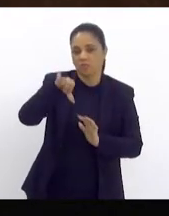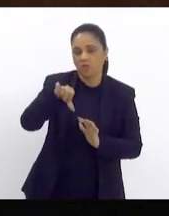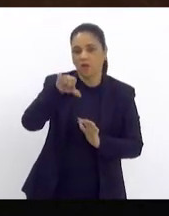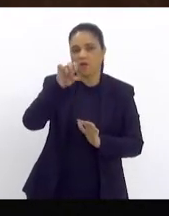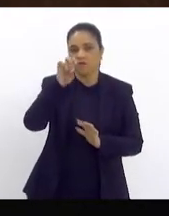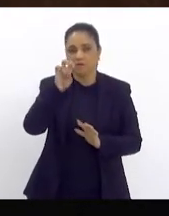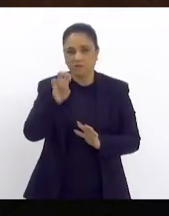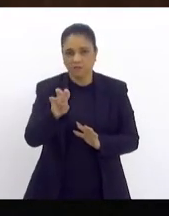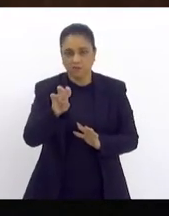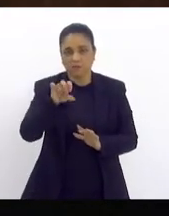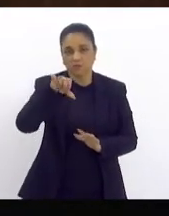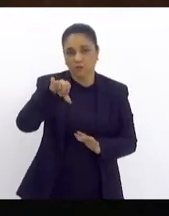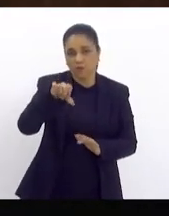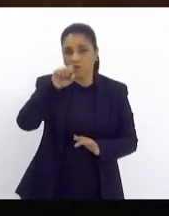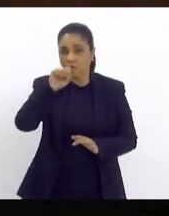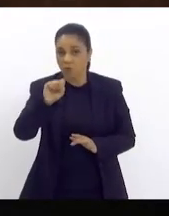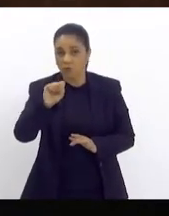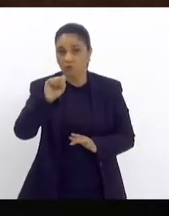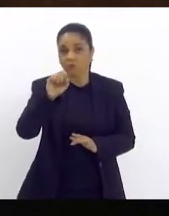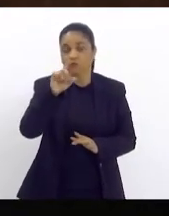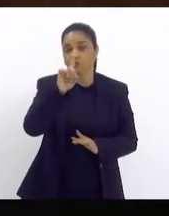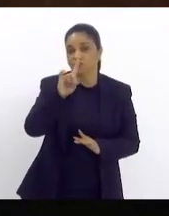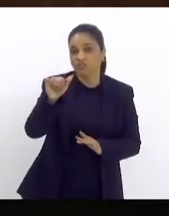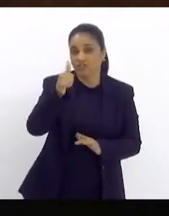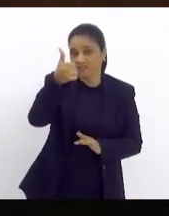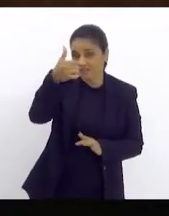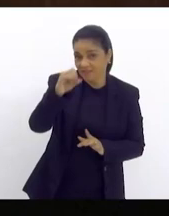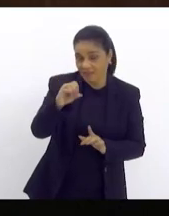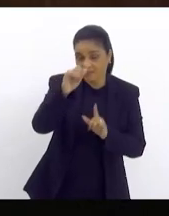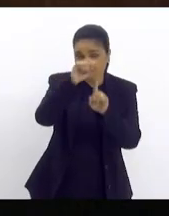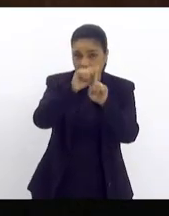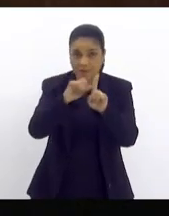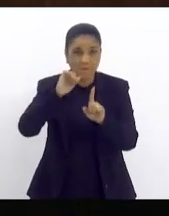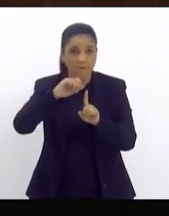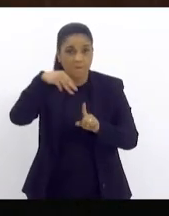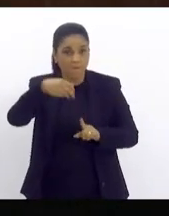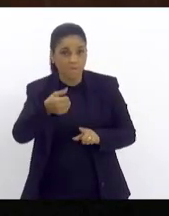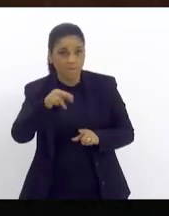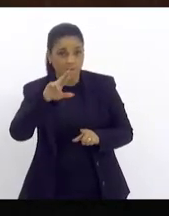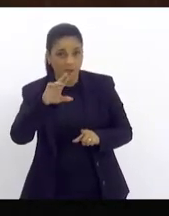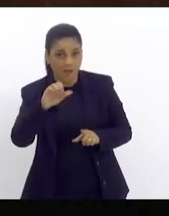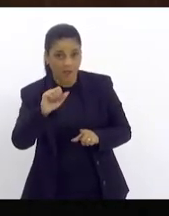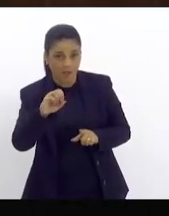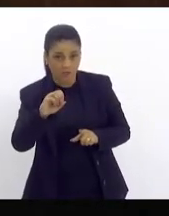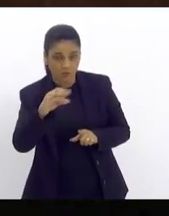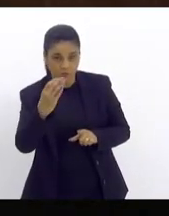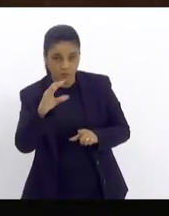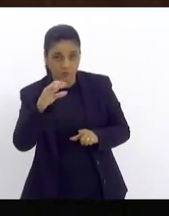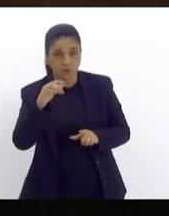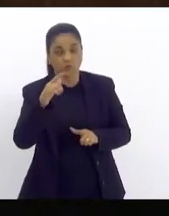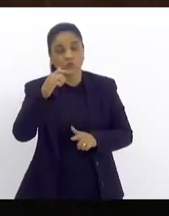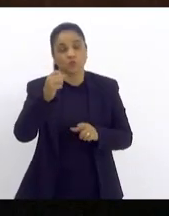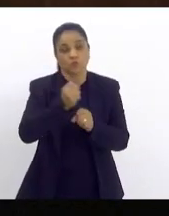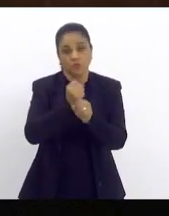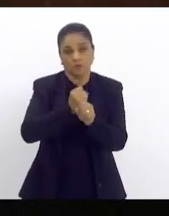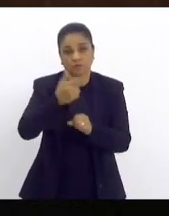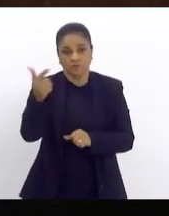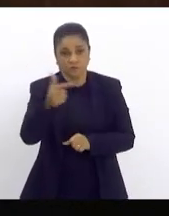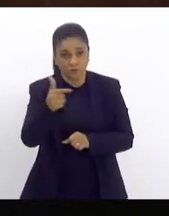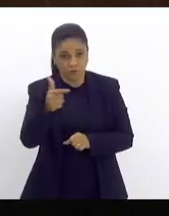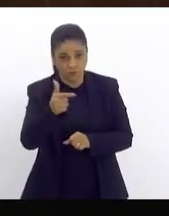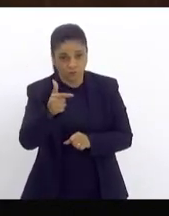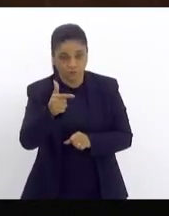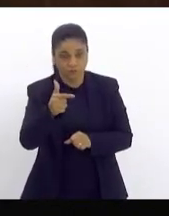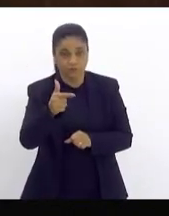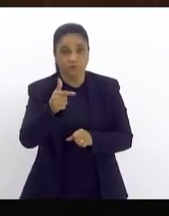9598 de 10 de Março de 22 então a senhora Presidente o projeto